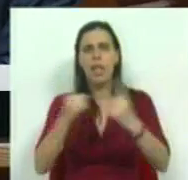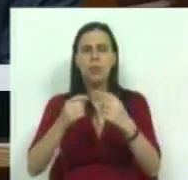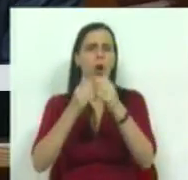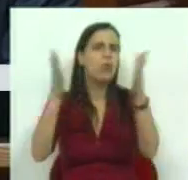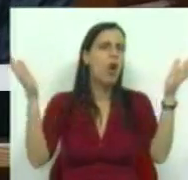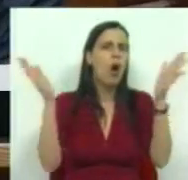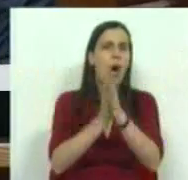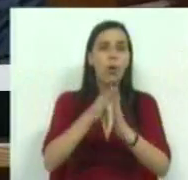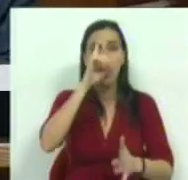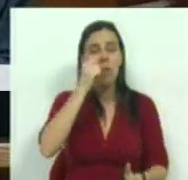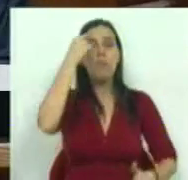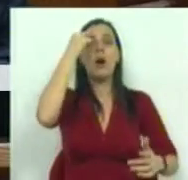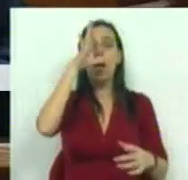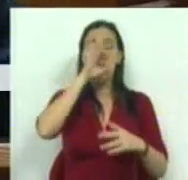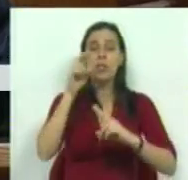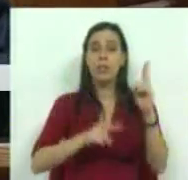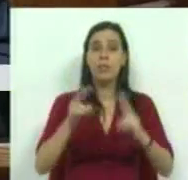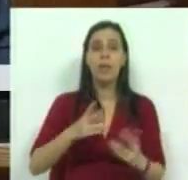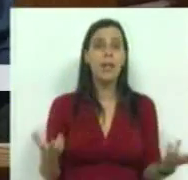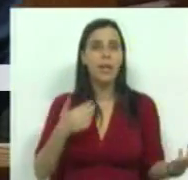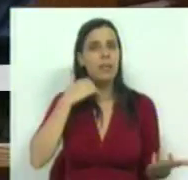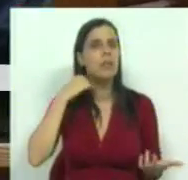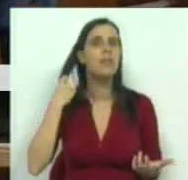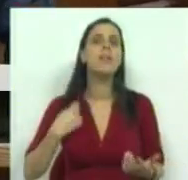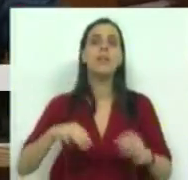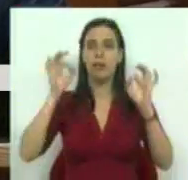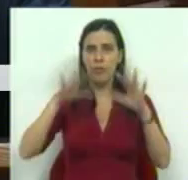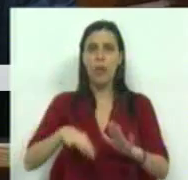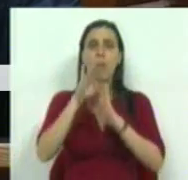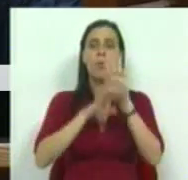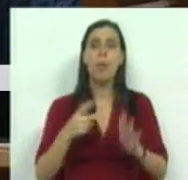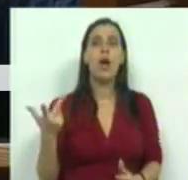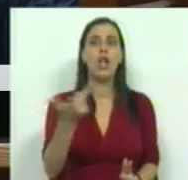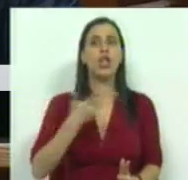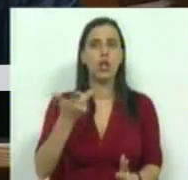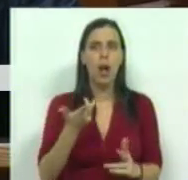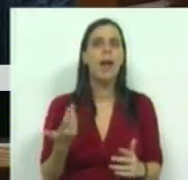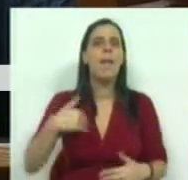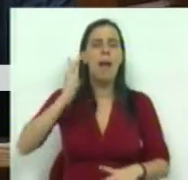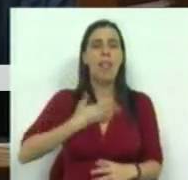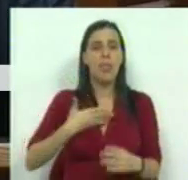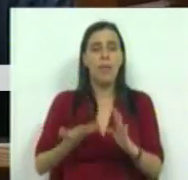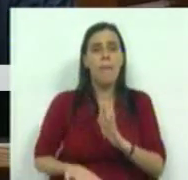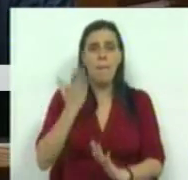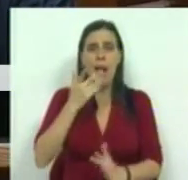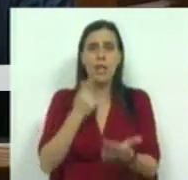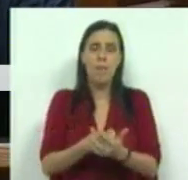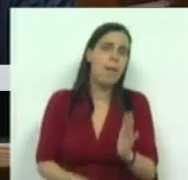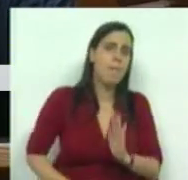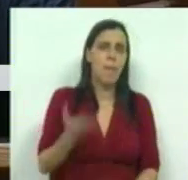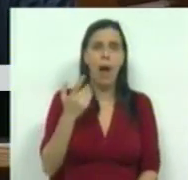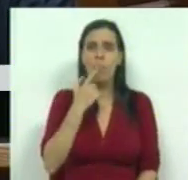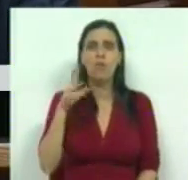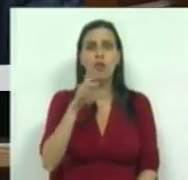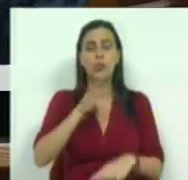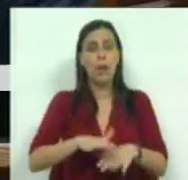tudo mais que se lembrar o Ministro das Finanças, para no fim do programa da Troika estarmos mais endividados e a pagar mais juros pela